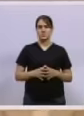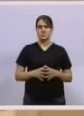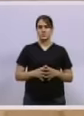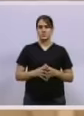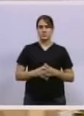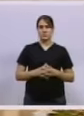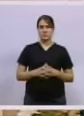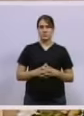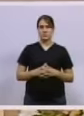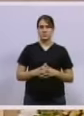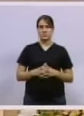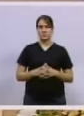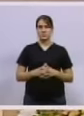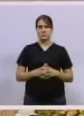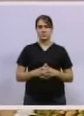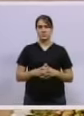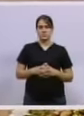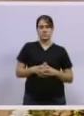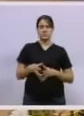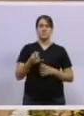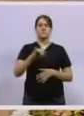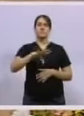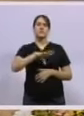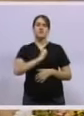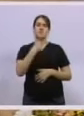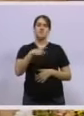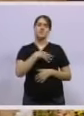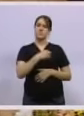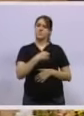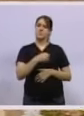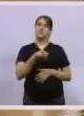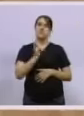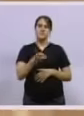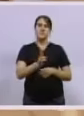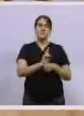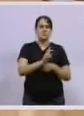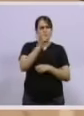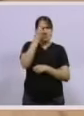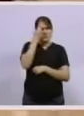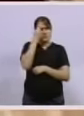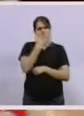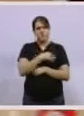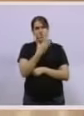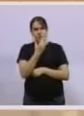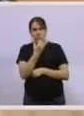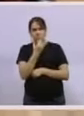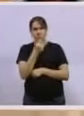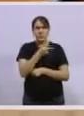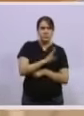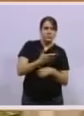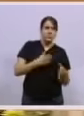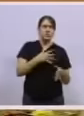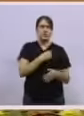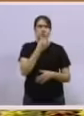sossego. Se ama seu filho, você não tem sossego hora nenhuma. Você está sempre pensando, será que comeu, será que não comeu, será que foi, será que não